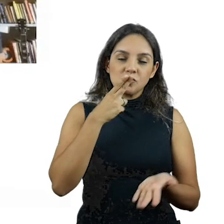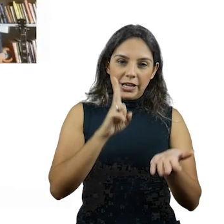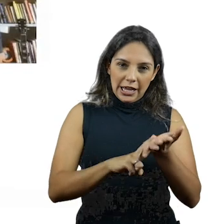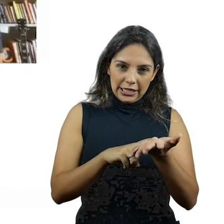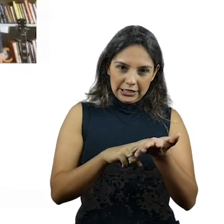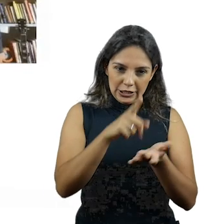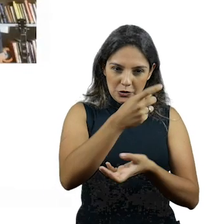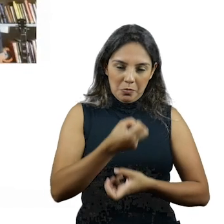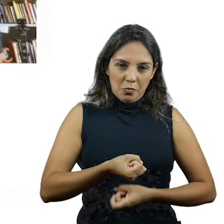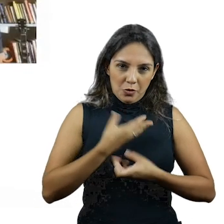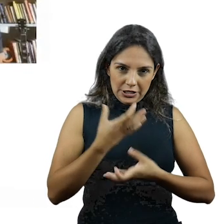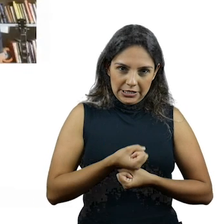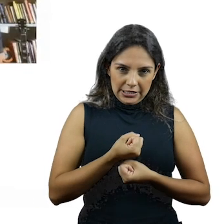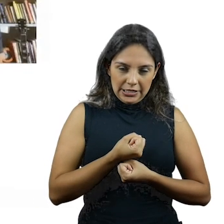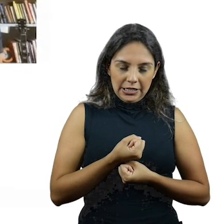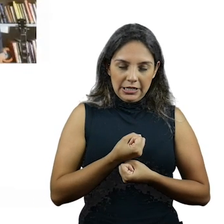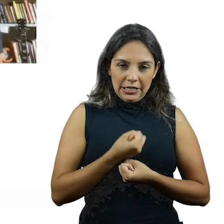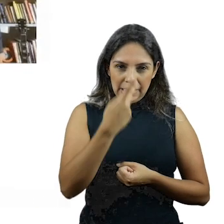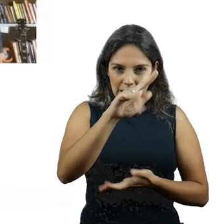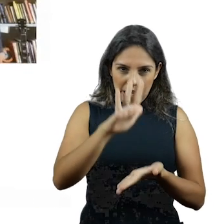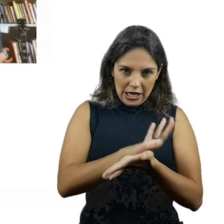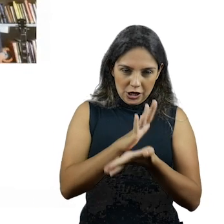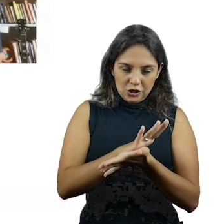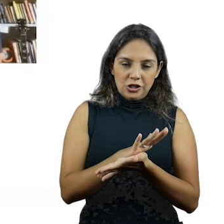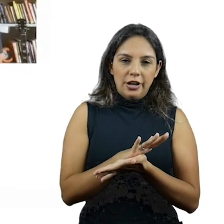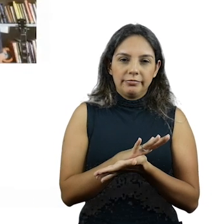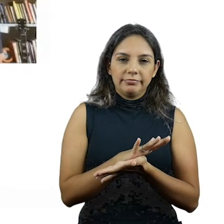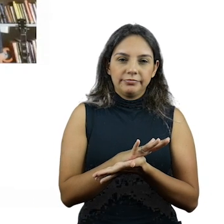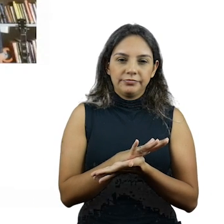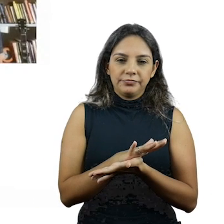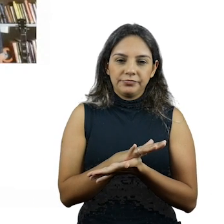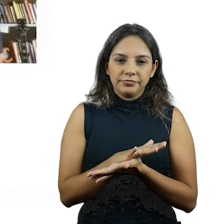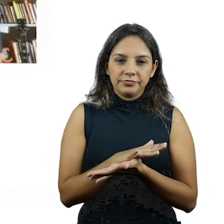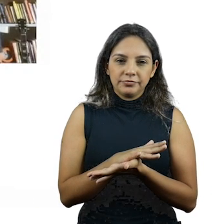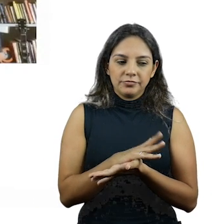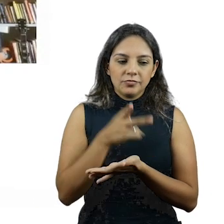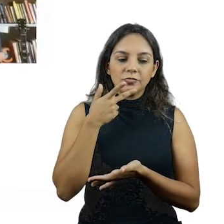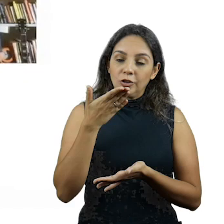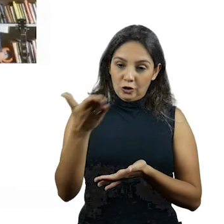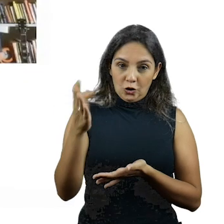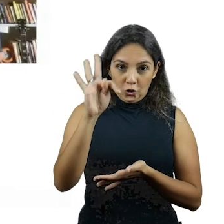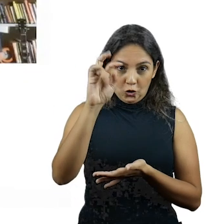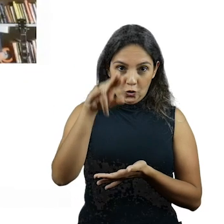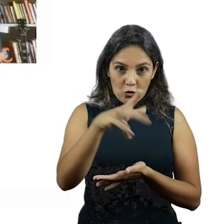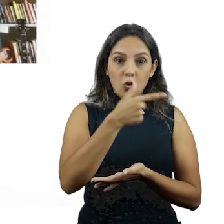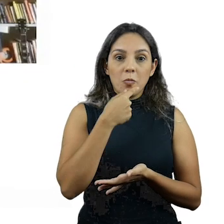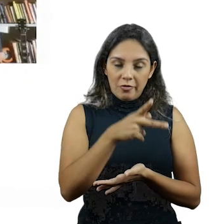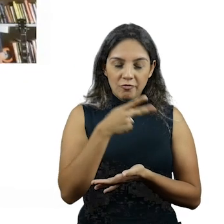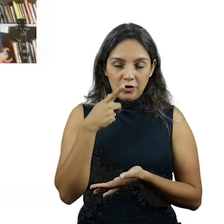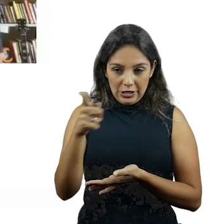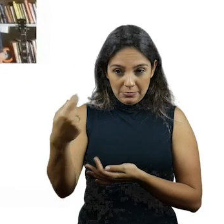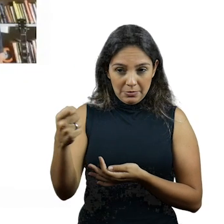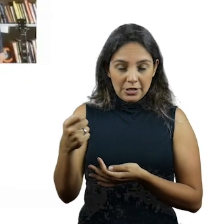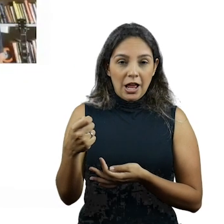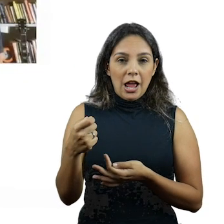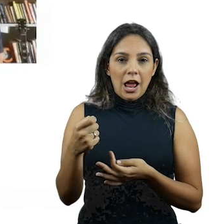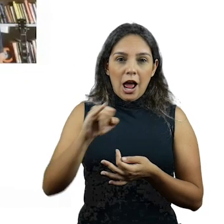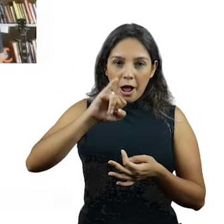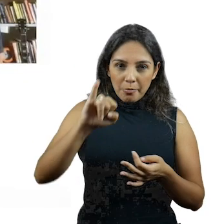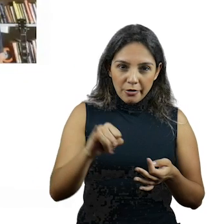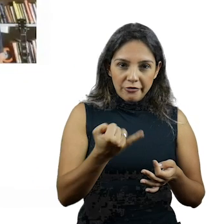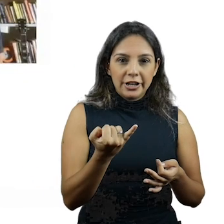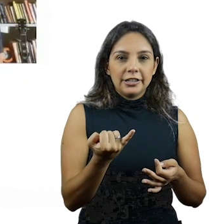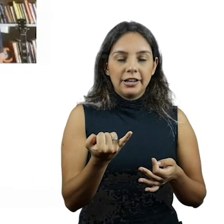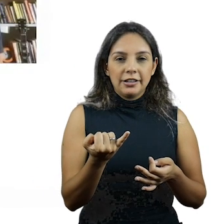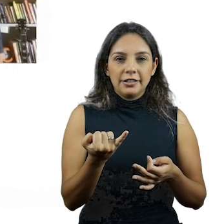mensagens elogiando o Rodrigo e dizendo para você, Tony, que você devia aproveitar o home office. Mais uma coisa